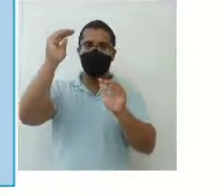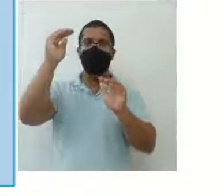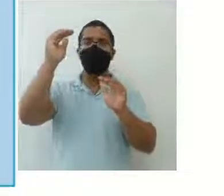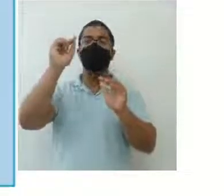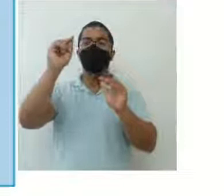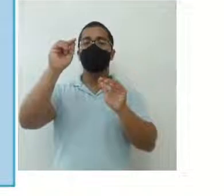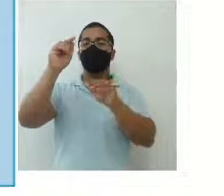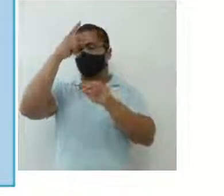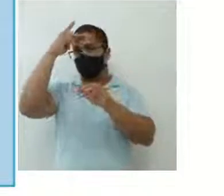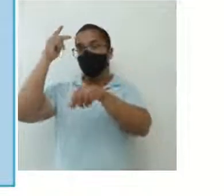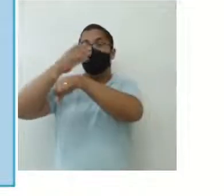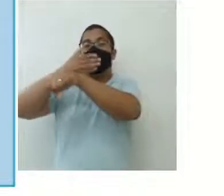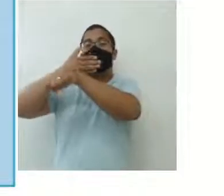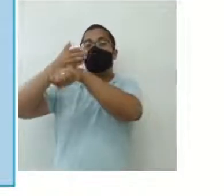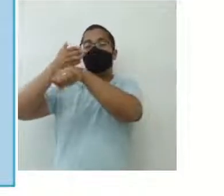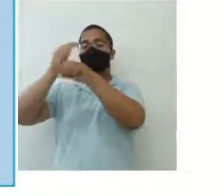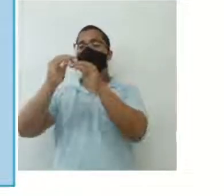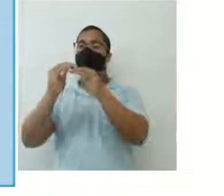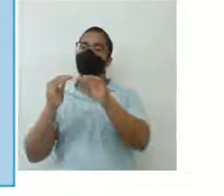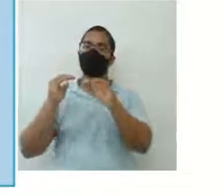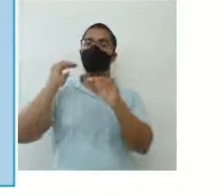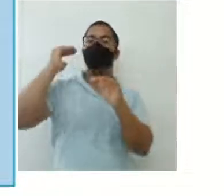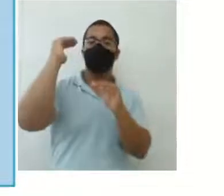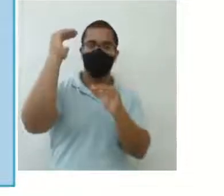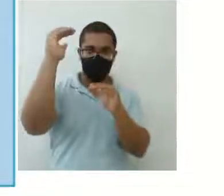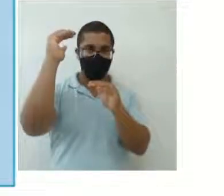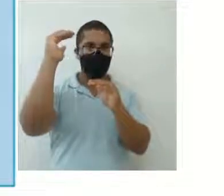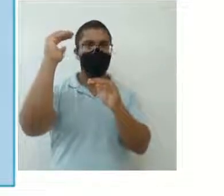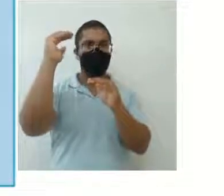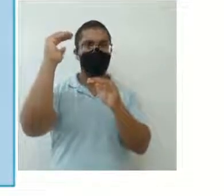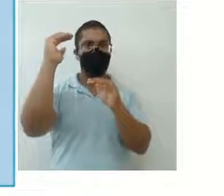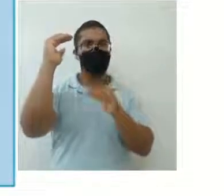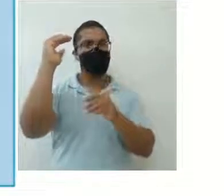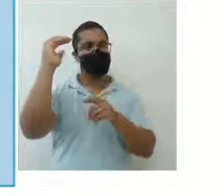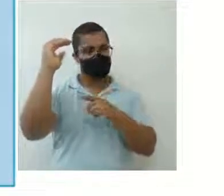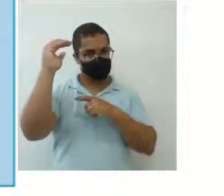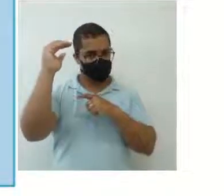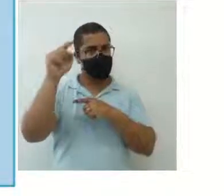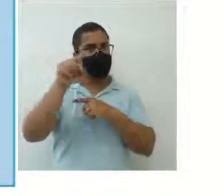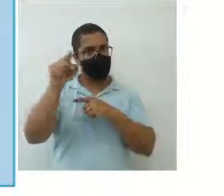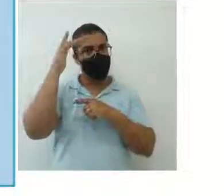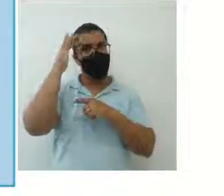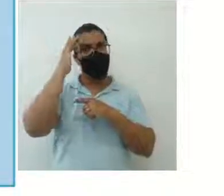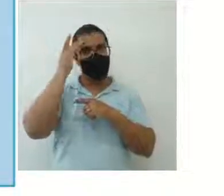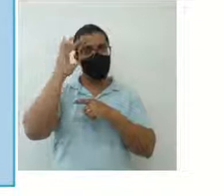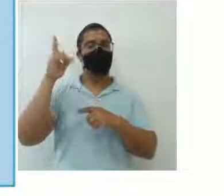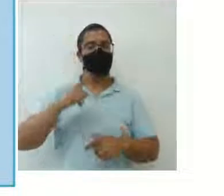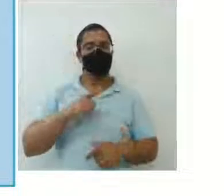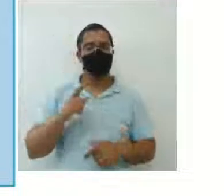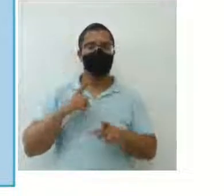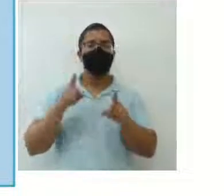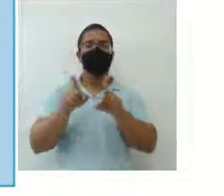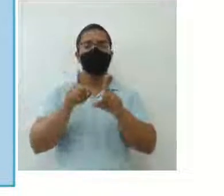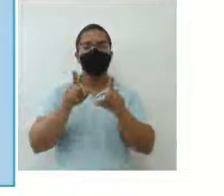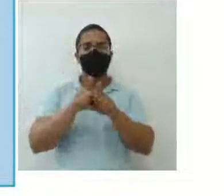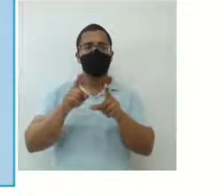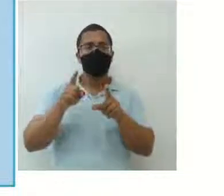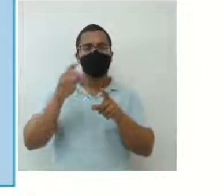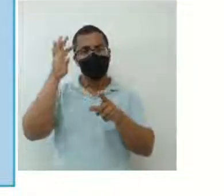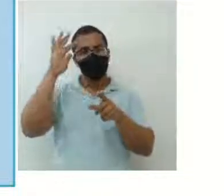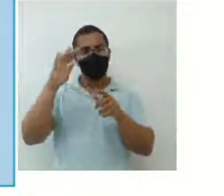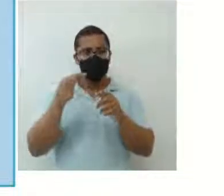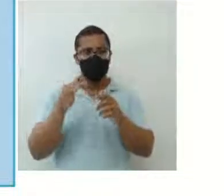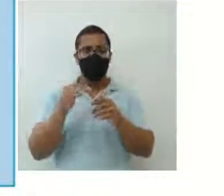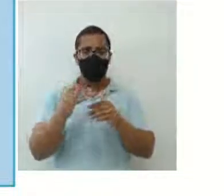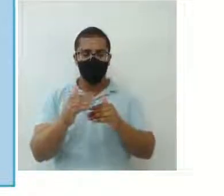raça branca, darwinismo social, o uso distorcido da teoria da evolução da